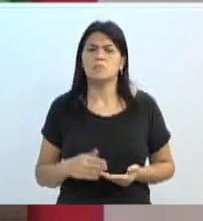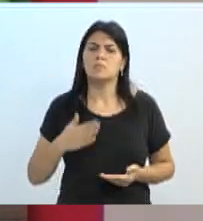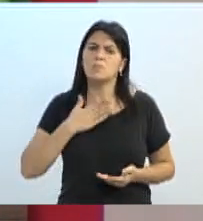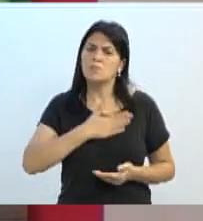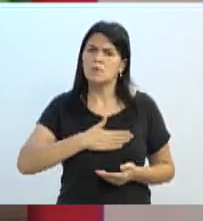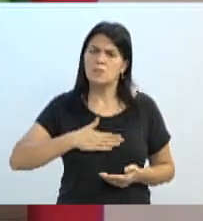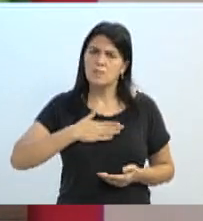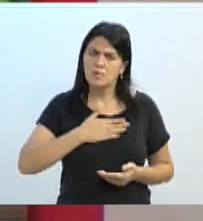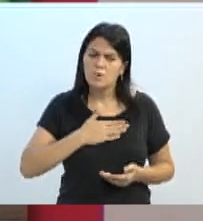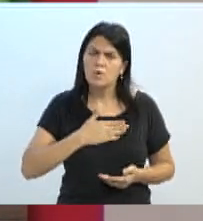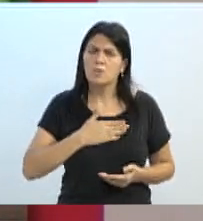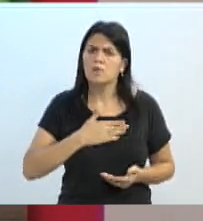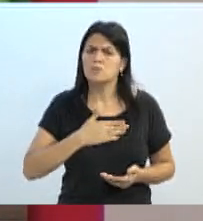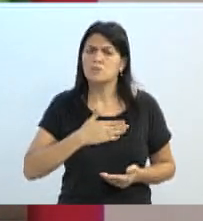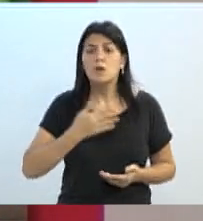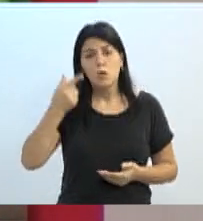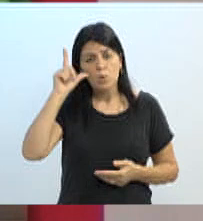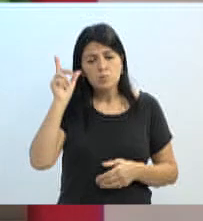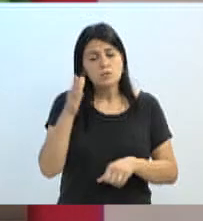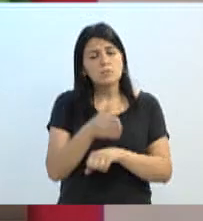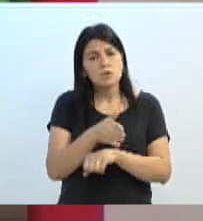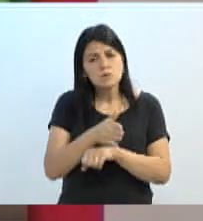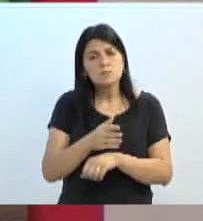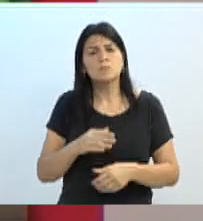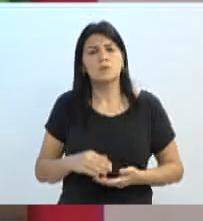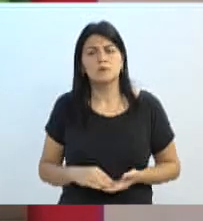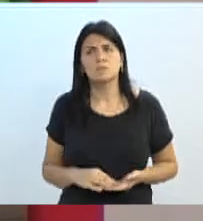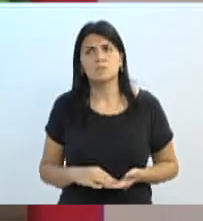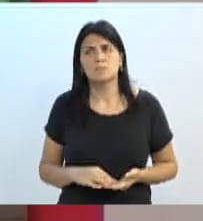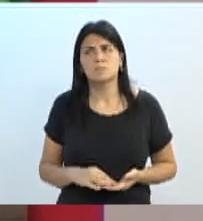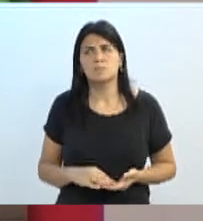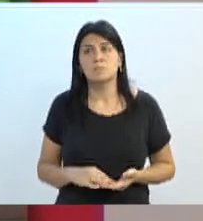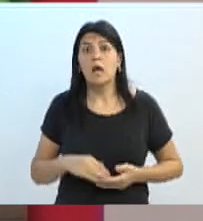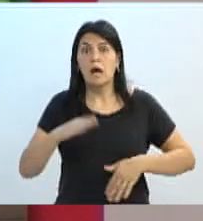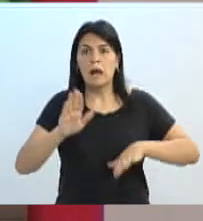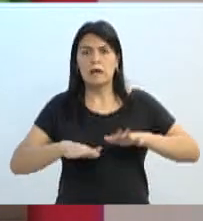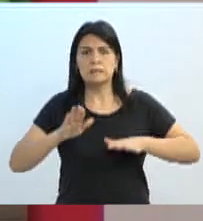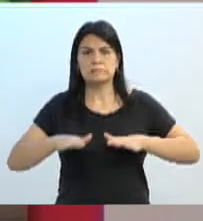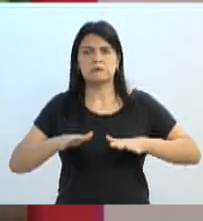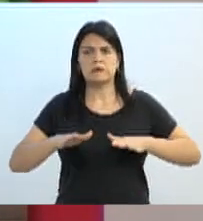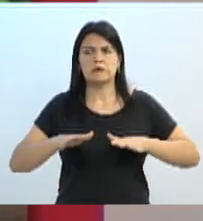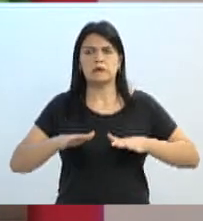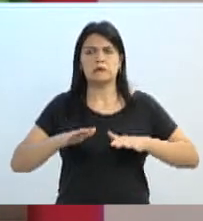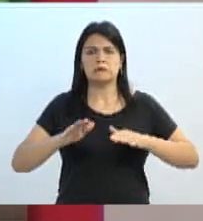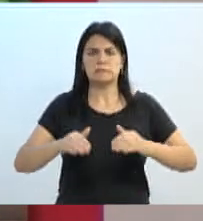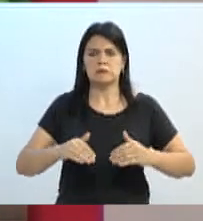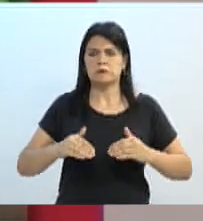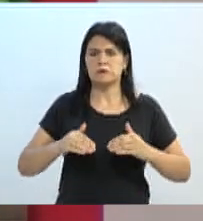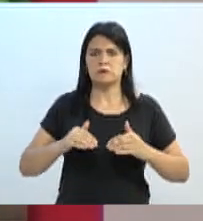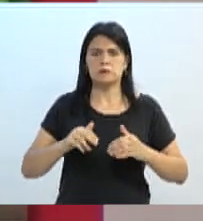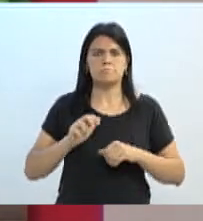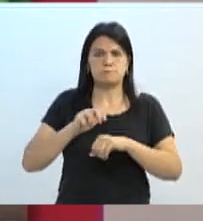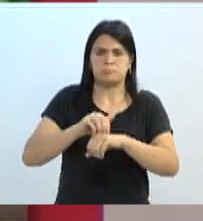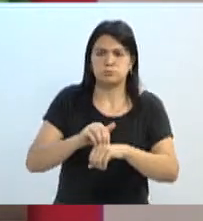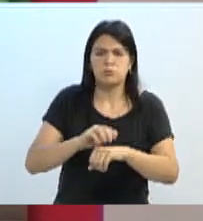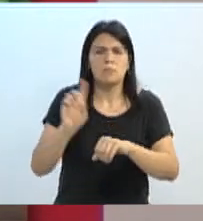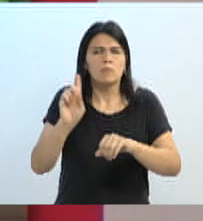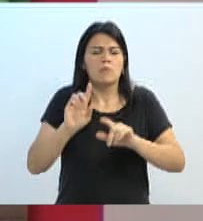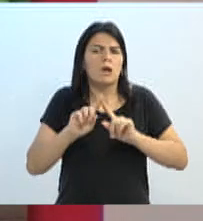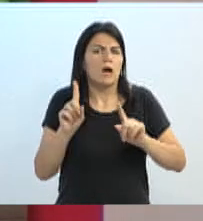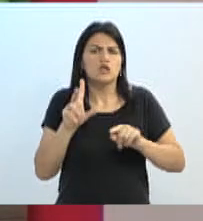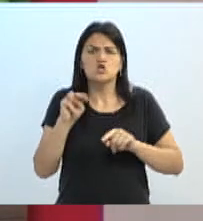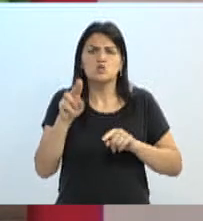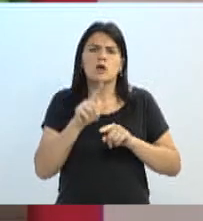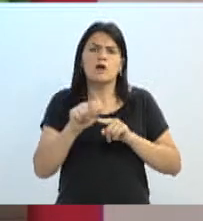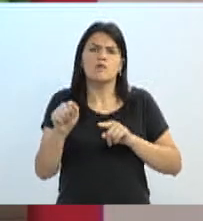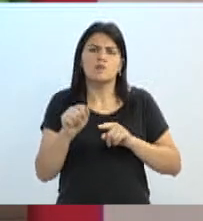gosto, tanto que estive aqui ontem. Às vezes até me excedo, mas não fujo do debate. Mas ontem, o que